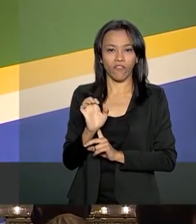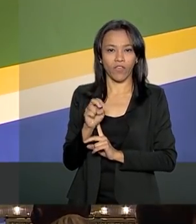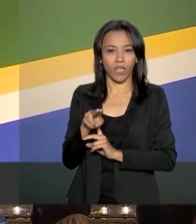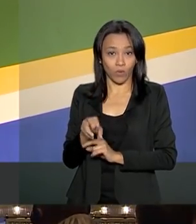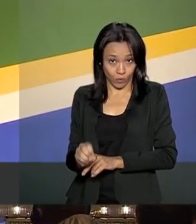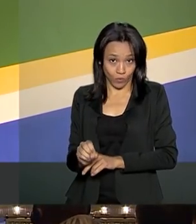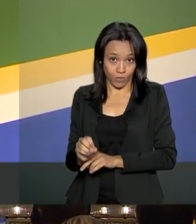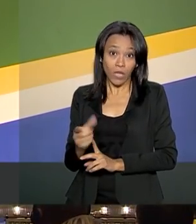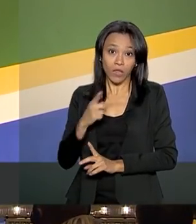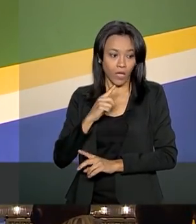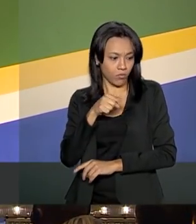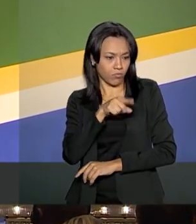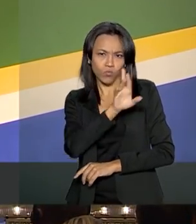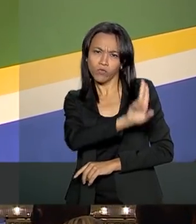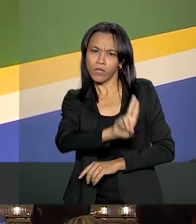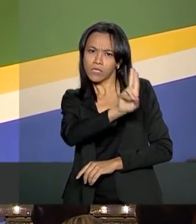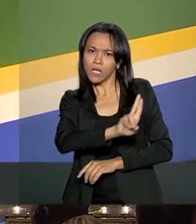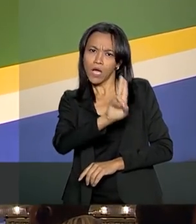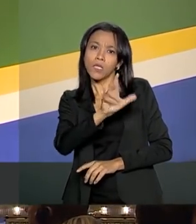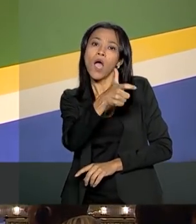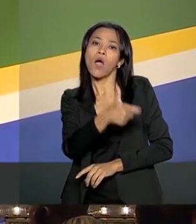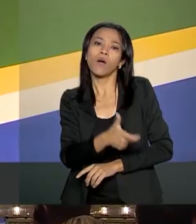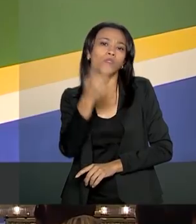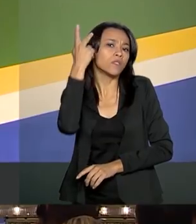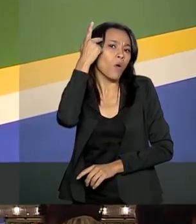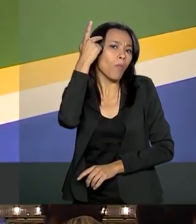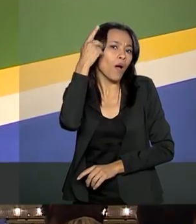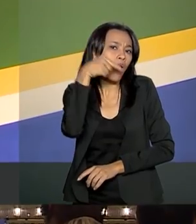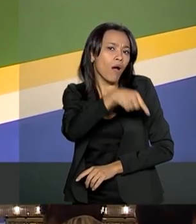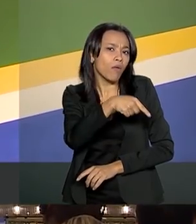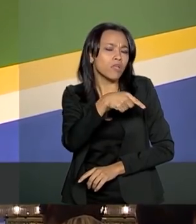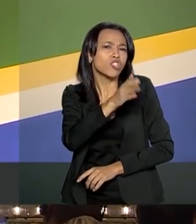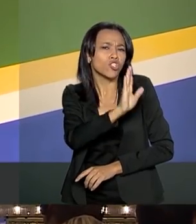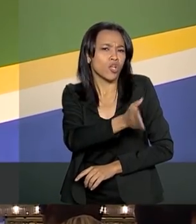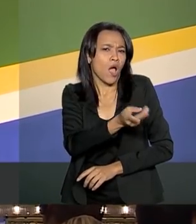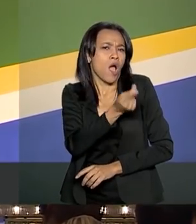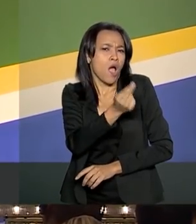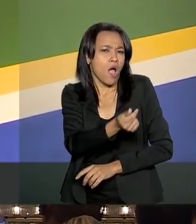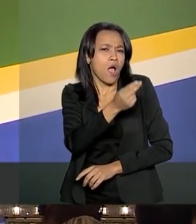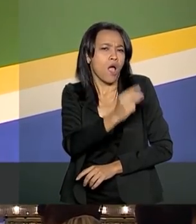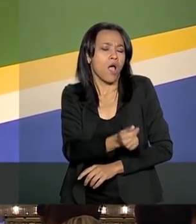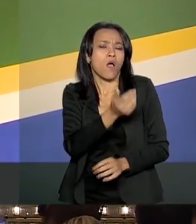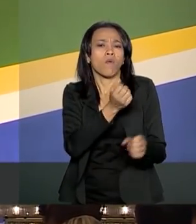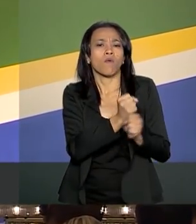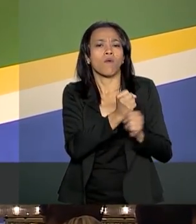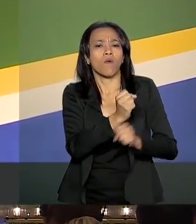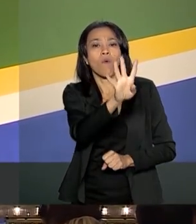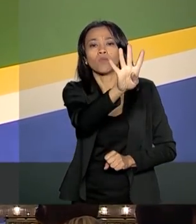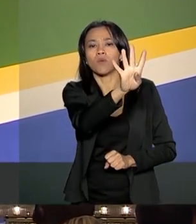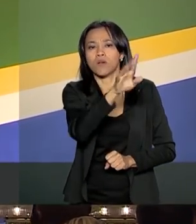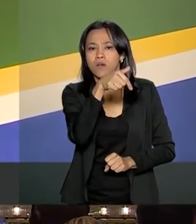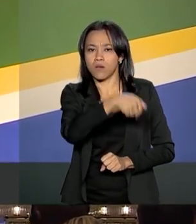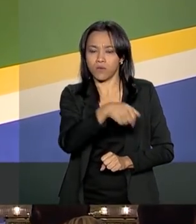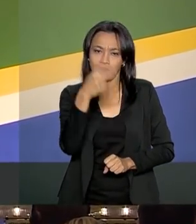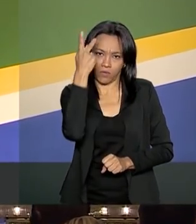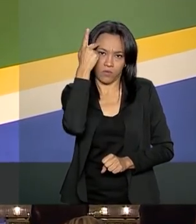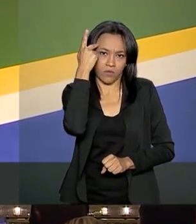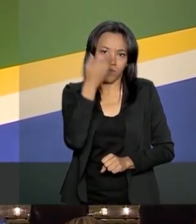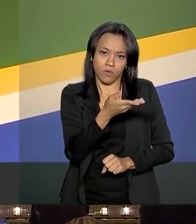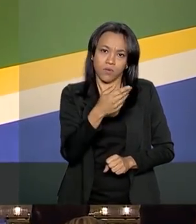uma universidade em São Paulo, a Mackenzie, que trata já há 4 anos de pesquisar isso